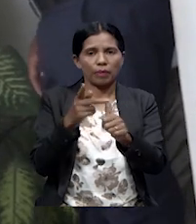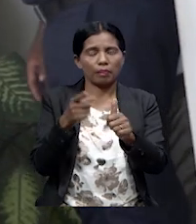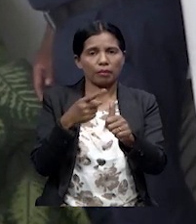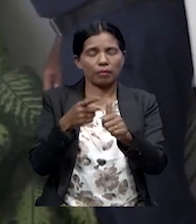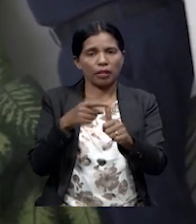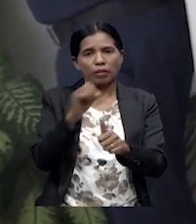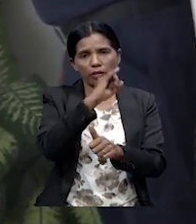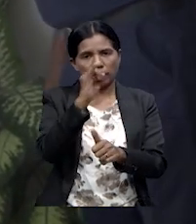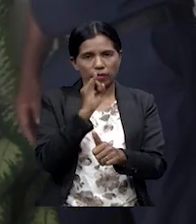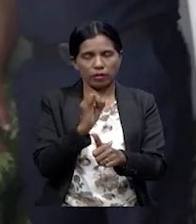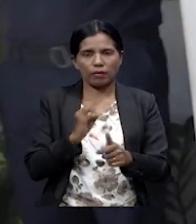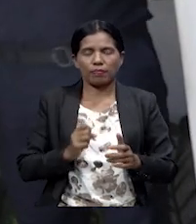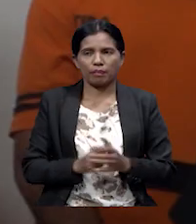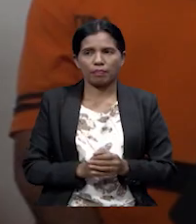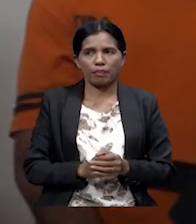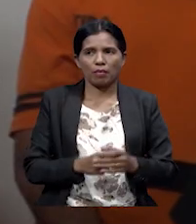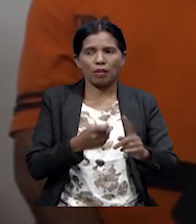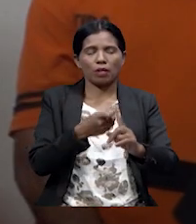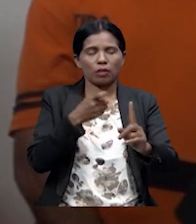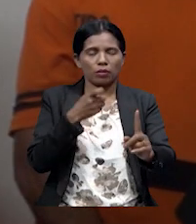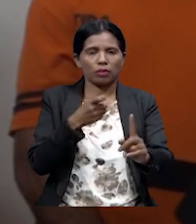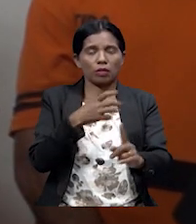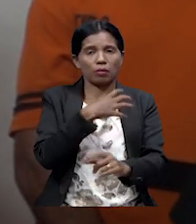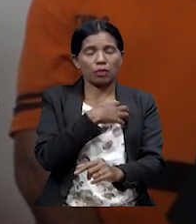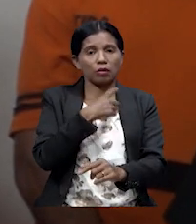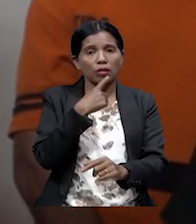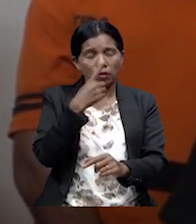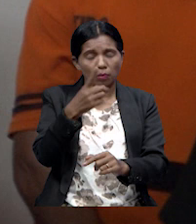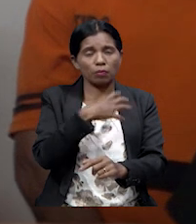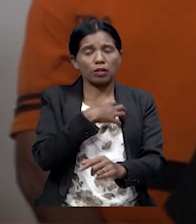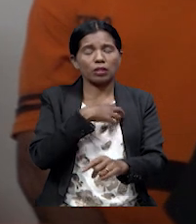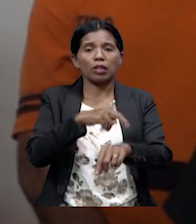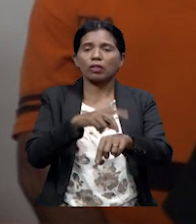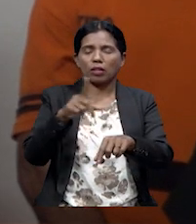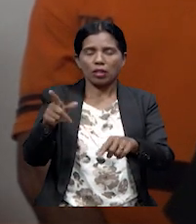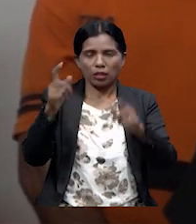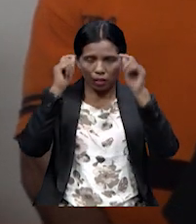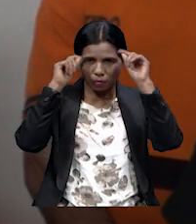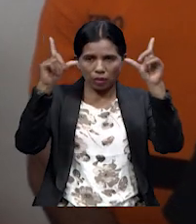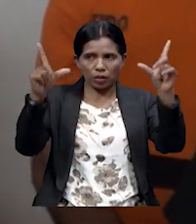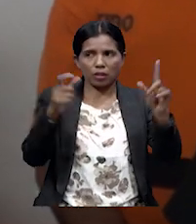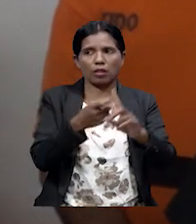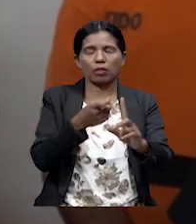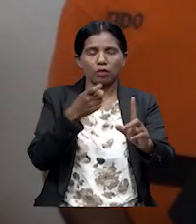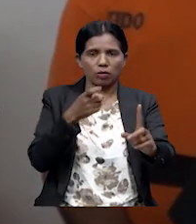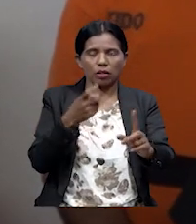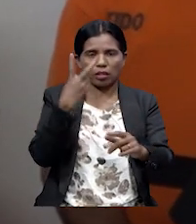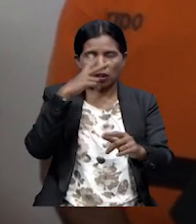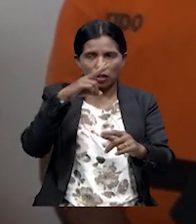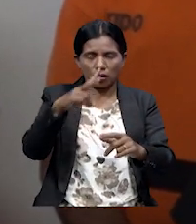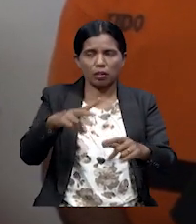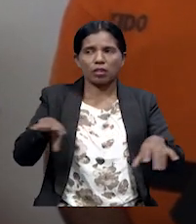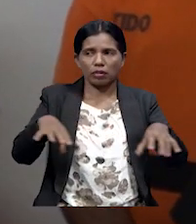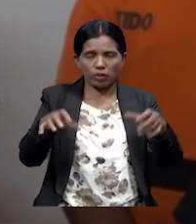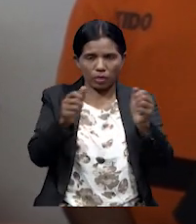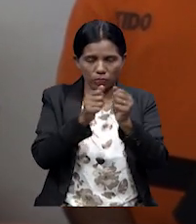interrogatório. Atenção, husi autoridade alfandega no Polícia Nacional Timor-Leste. Li husi control no cooperação